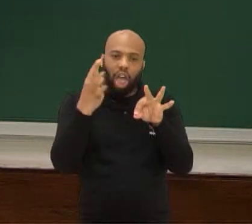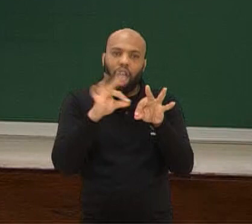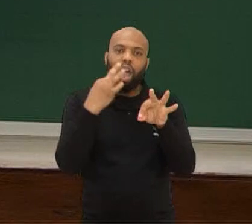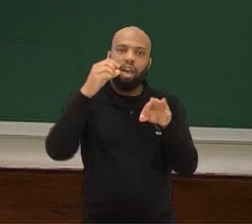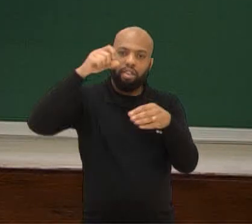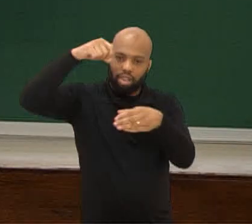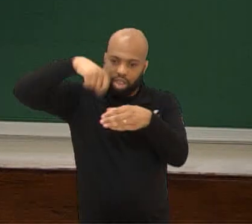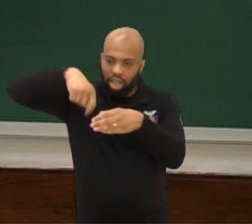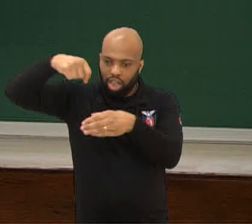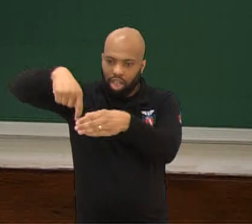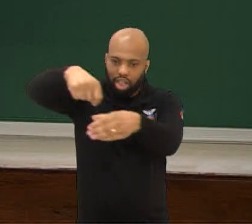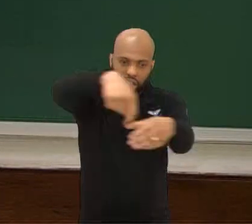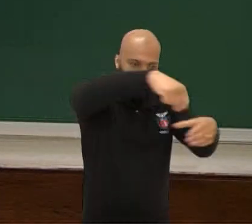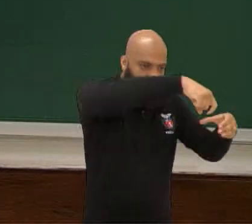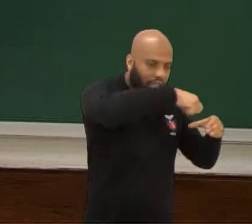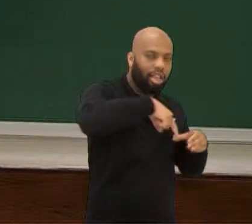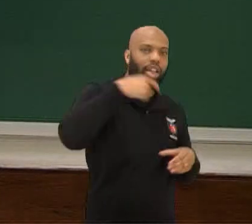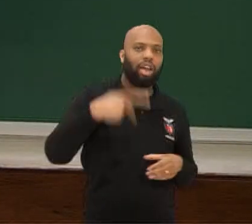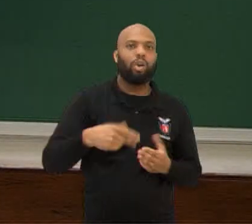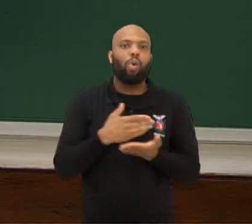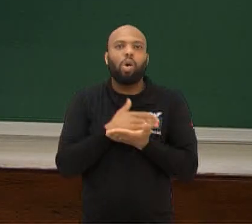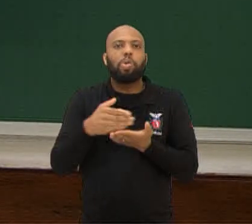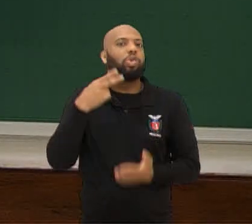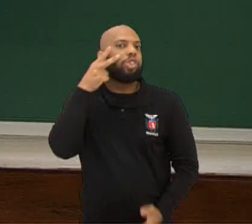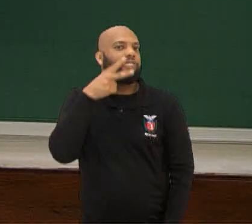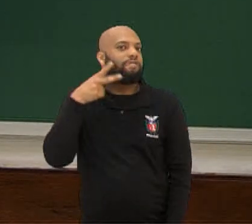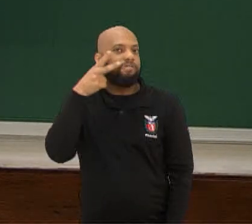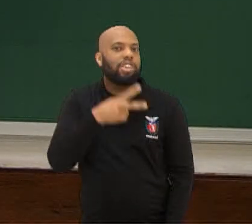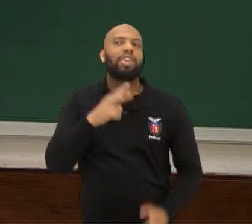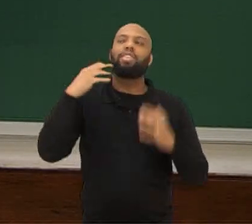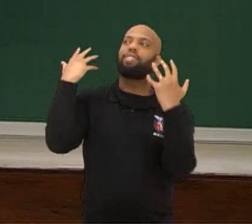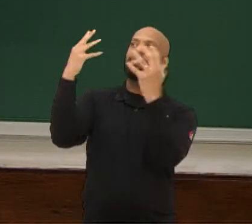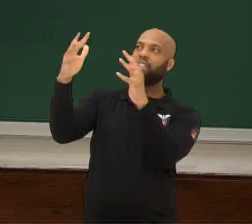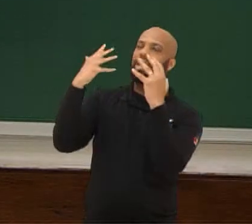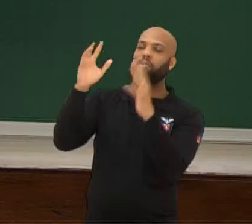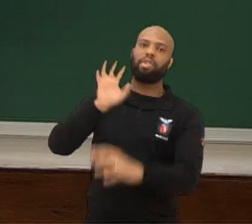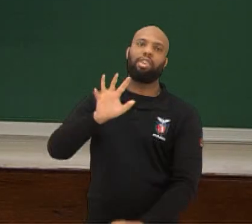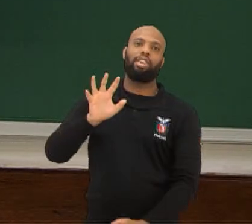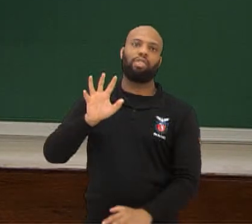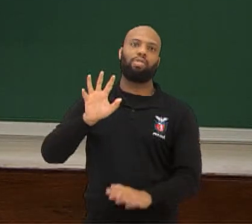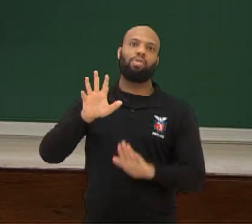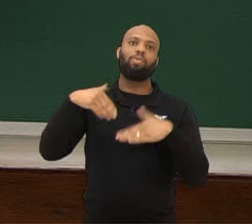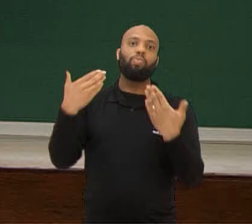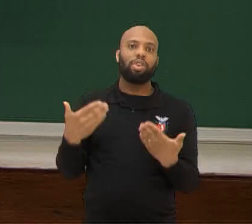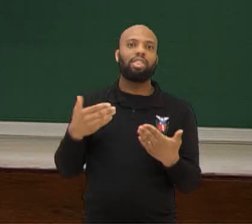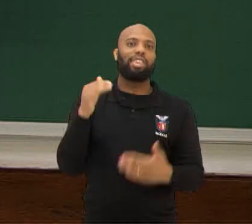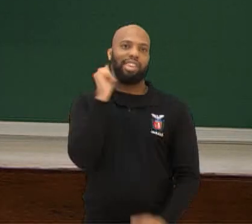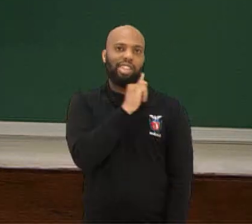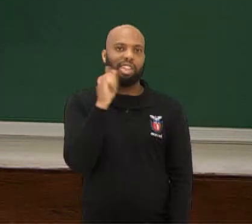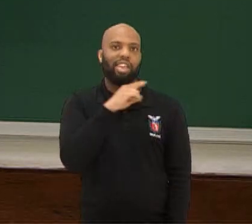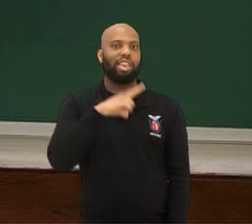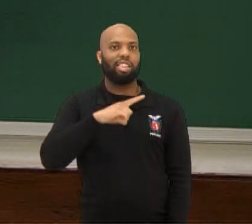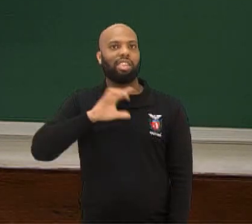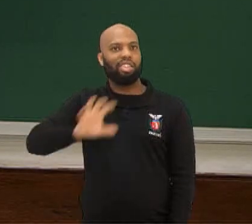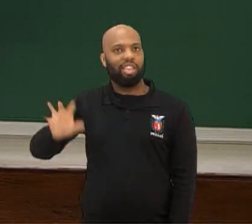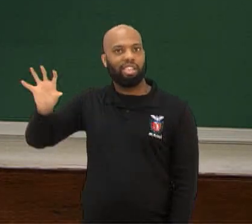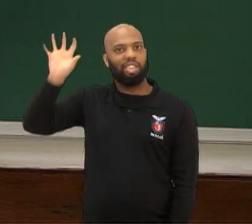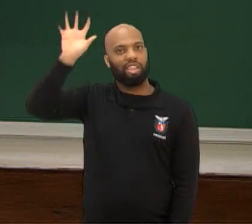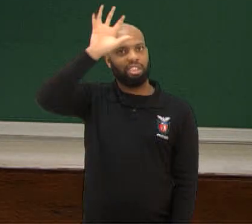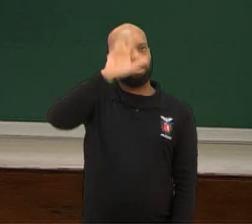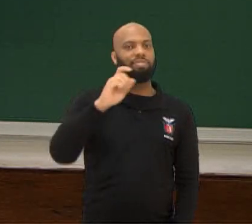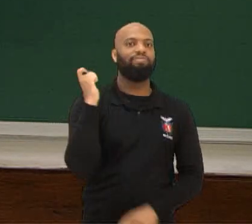o trabalho, a produção de vinho. Então é para comemorar tudo isso. E aí os italianos de toda aquela região ali da Serra